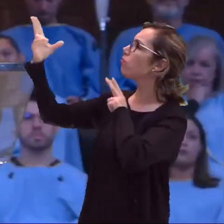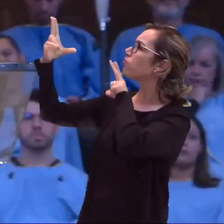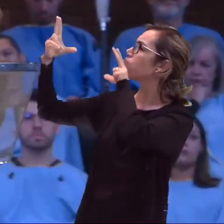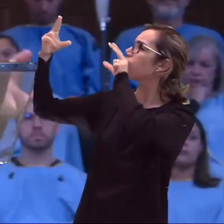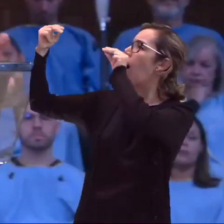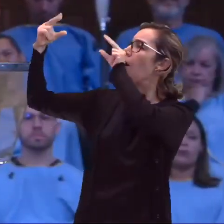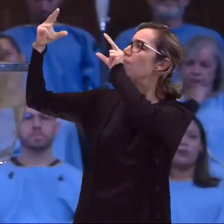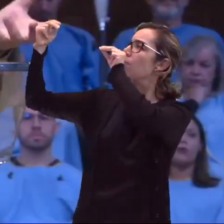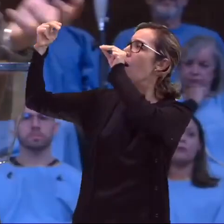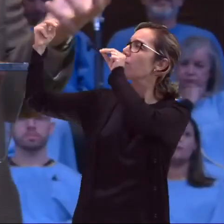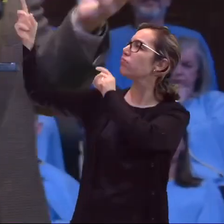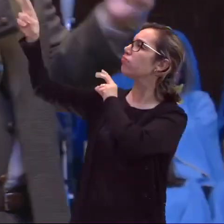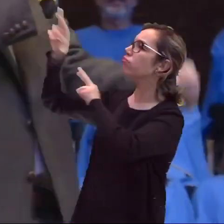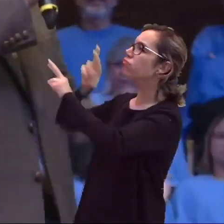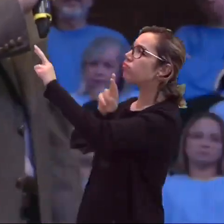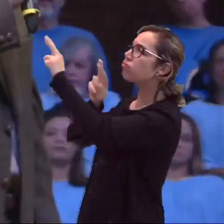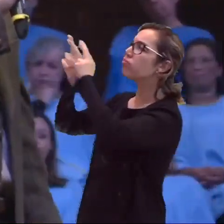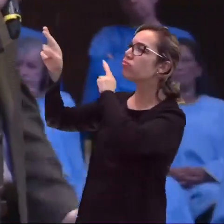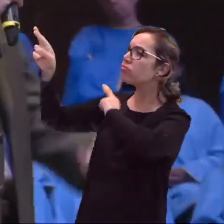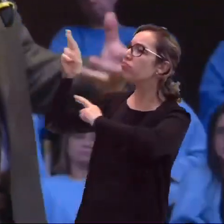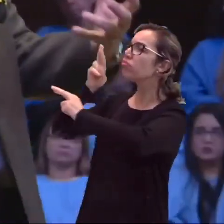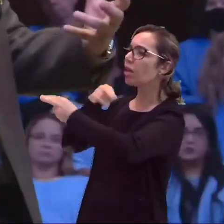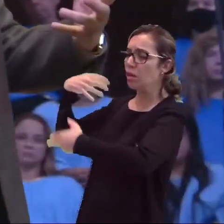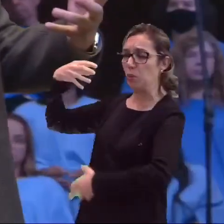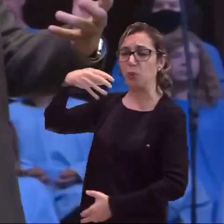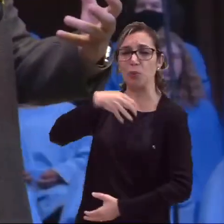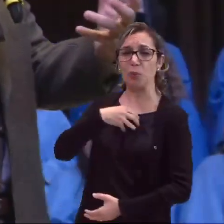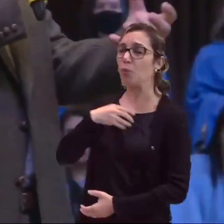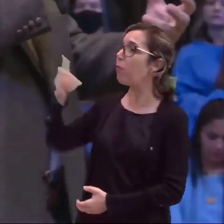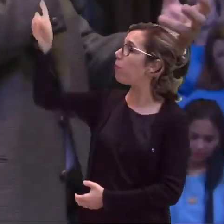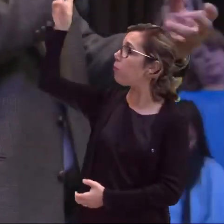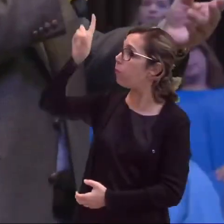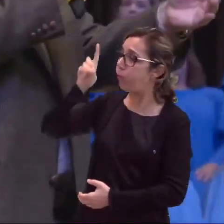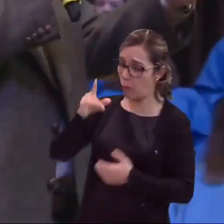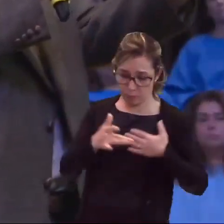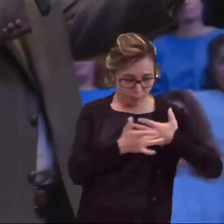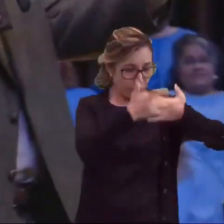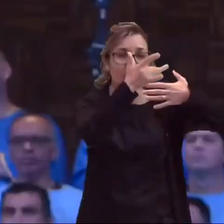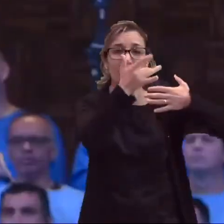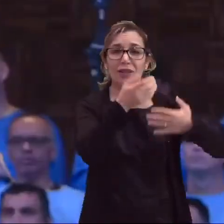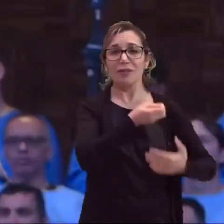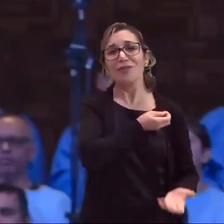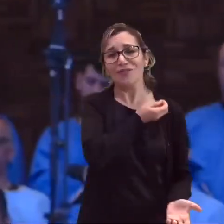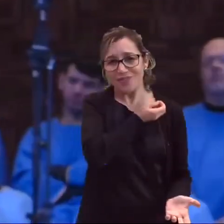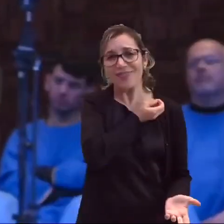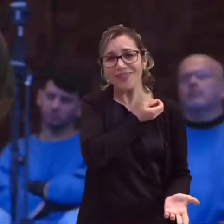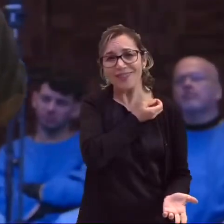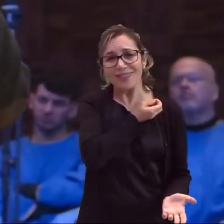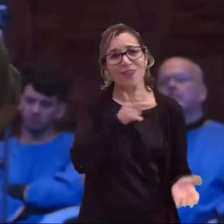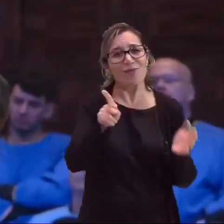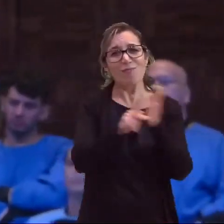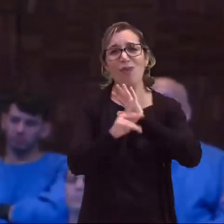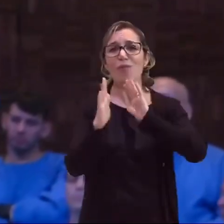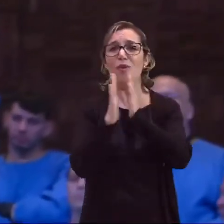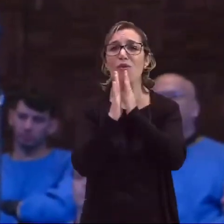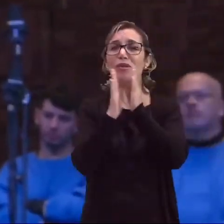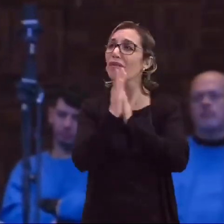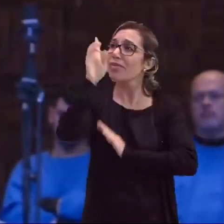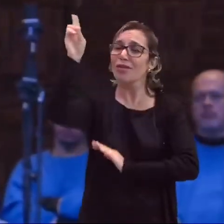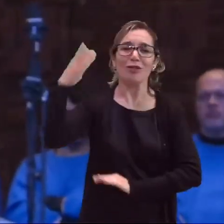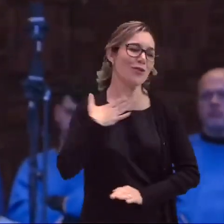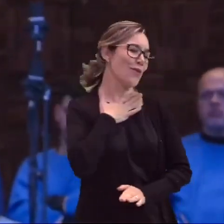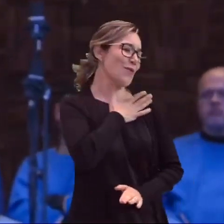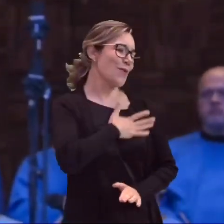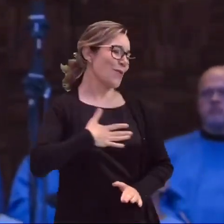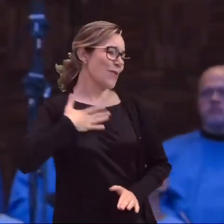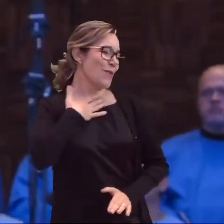presença gloriosa do Senhor na nossa vida essa é oração que Deus tem alegria